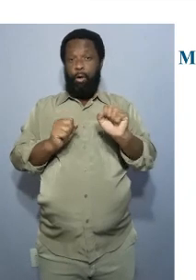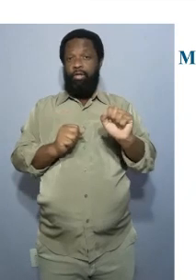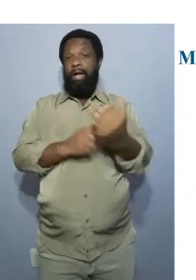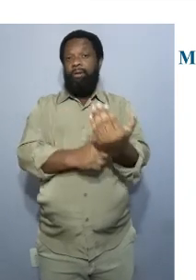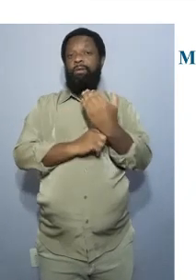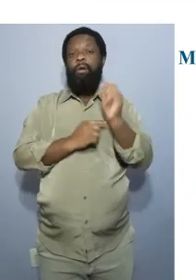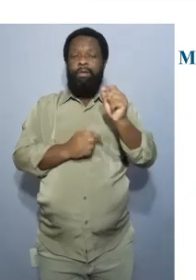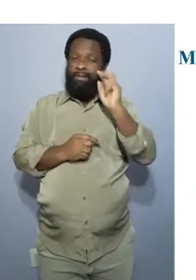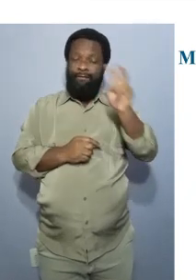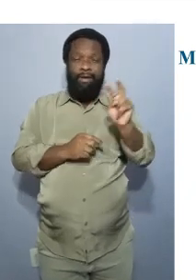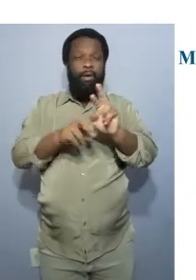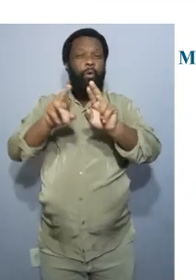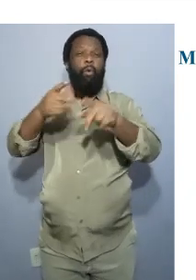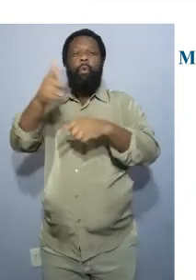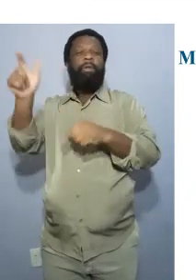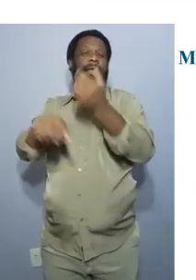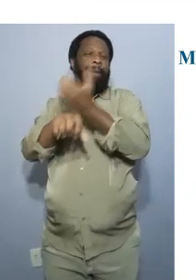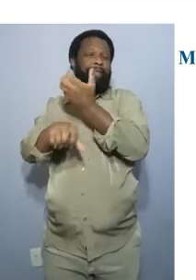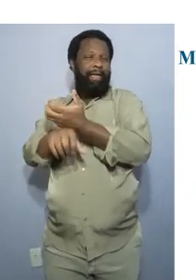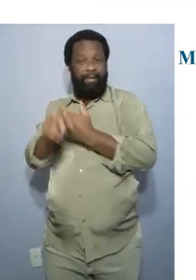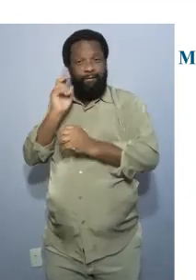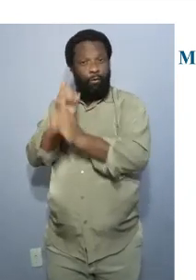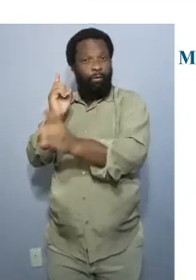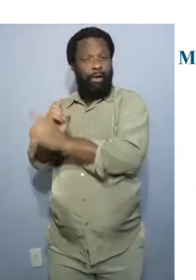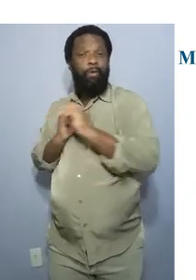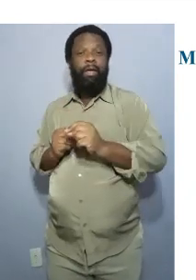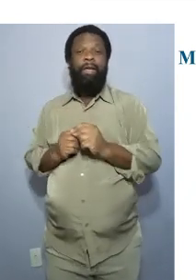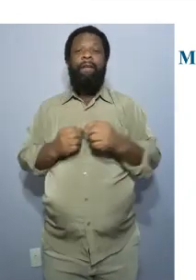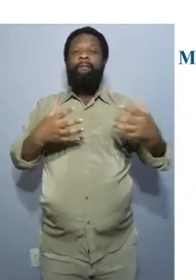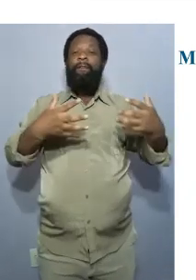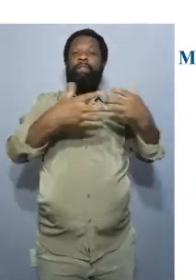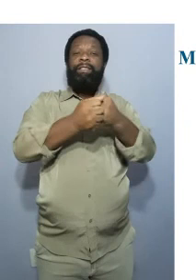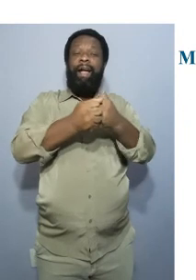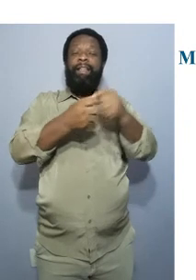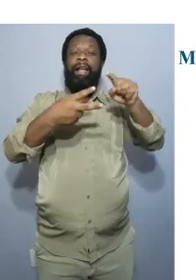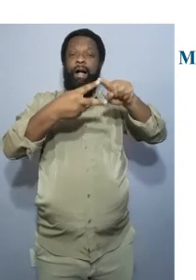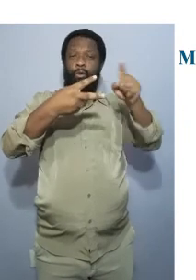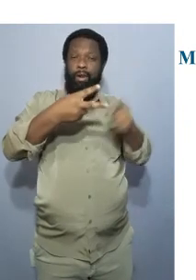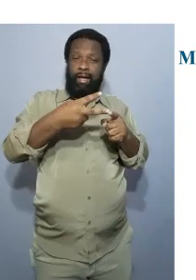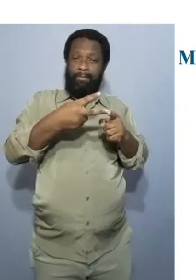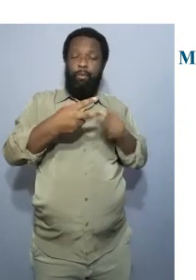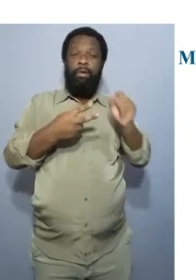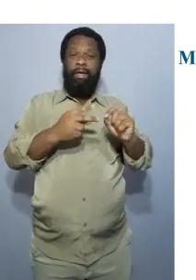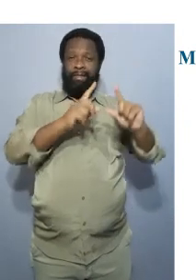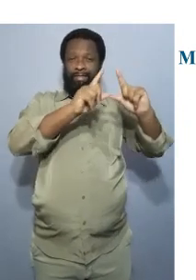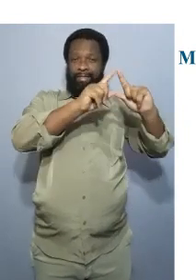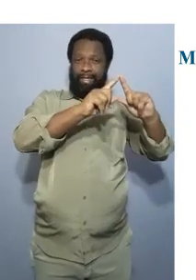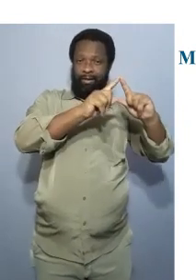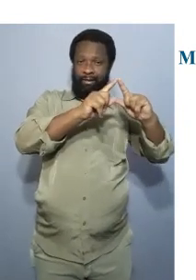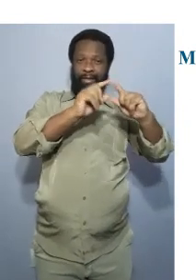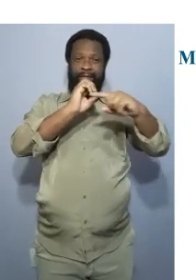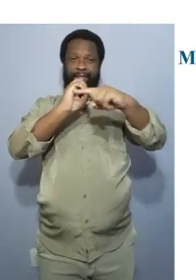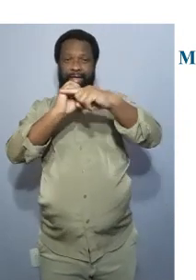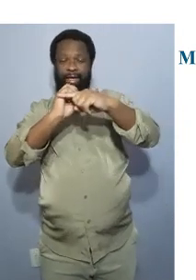e a segunda você vai ver assim de outras maneiras em outras matérias com muita frequência, é que a velocidade angular seria o